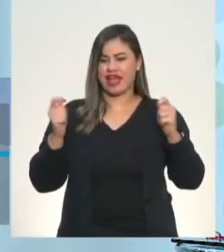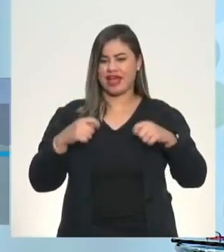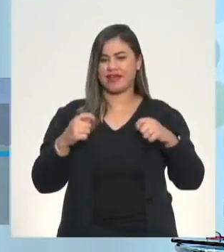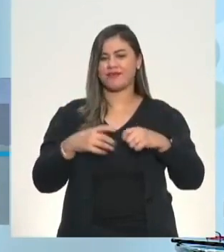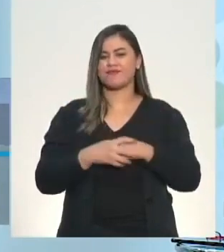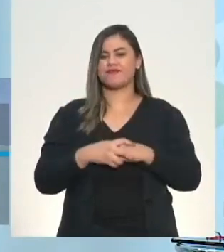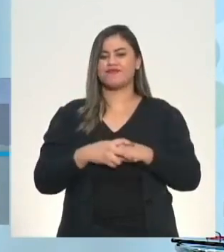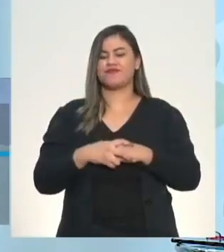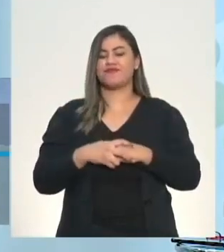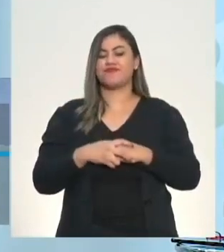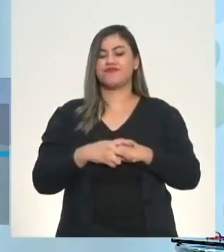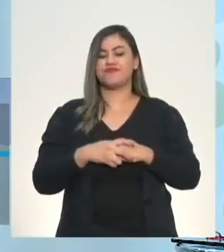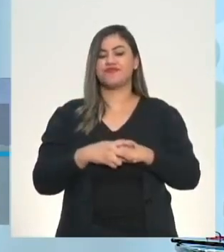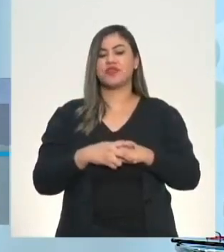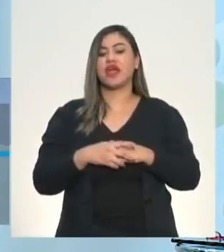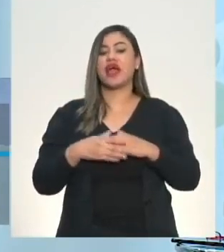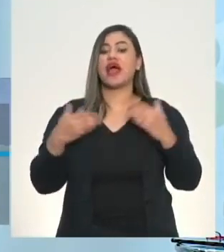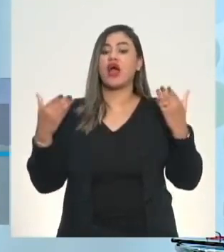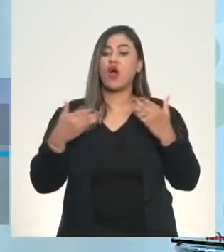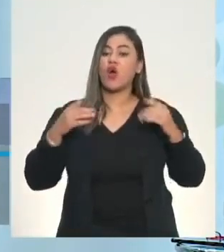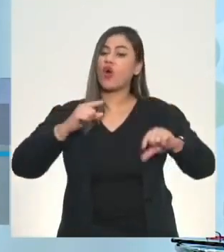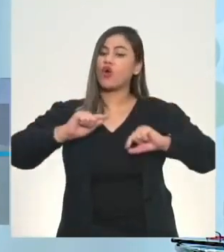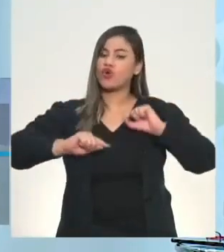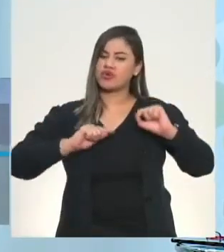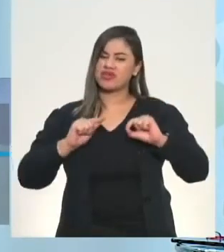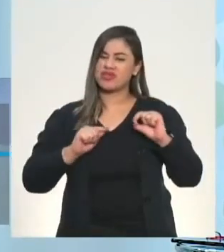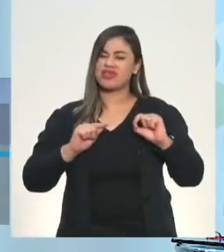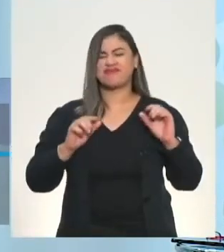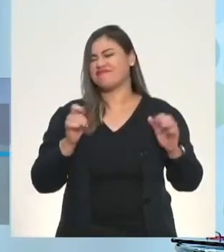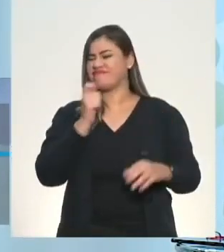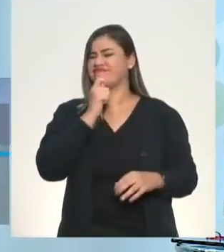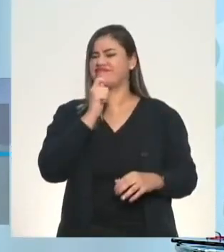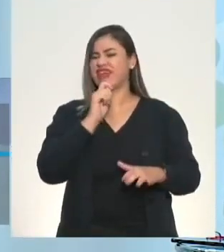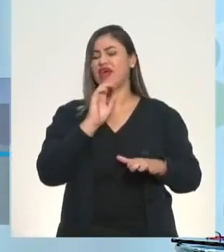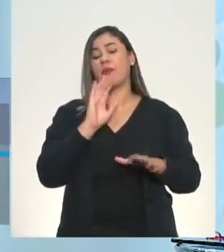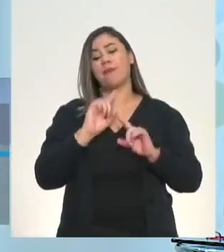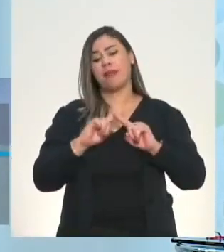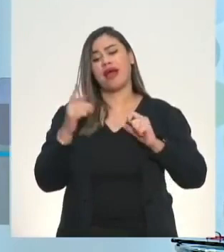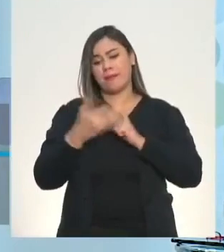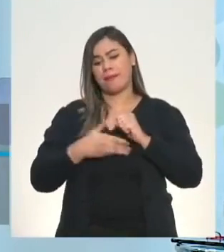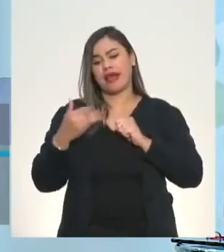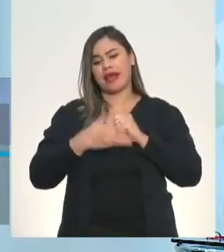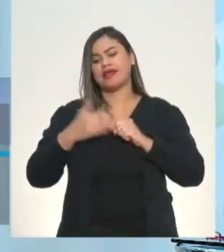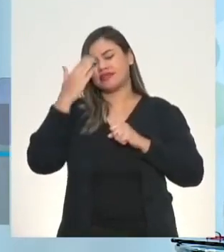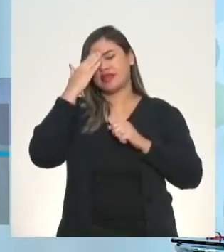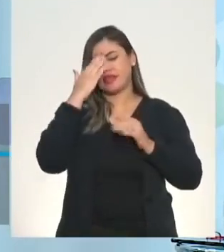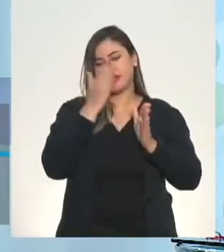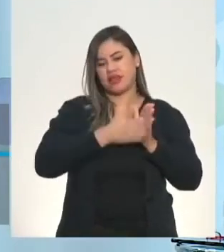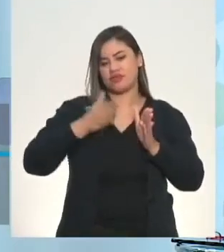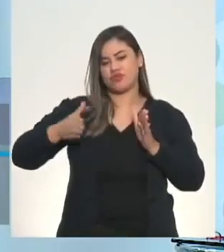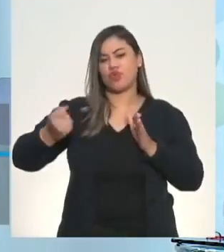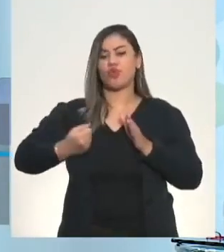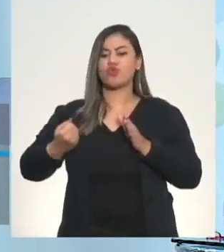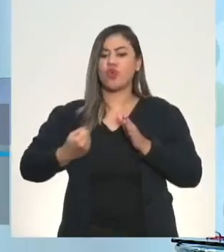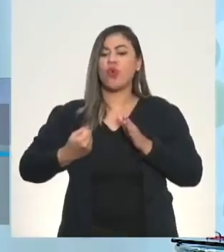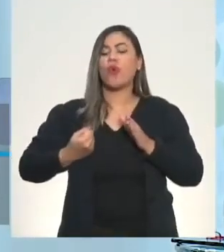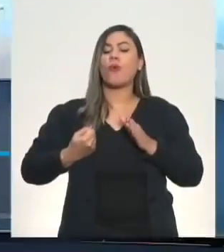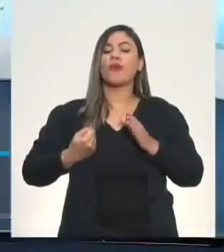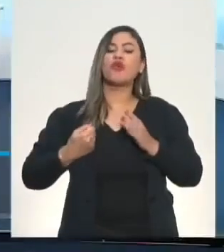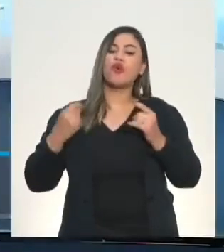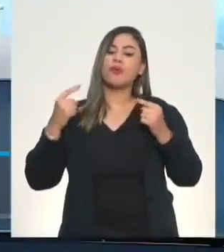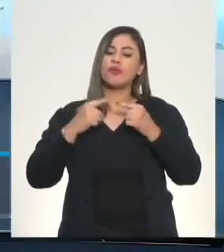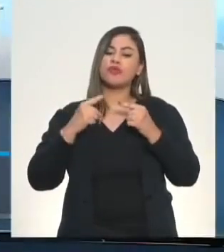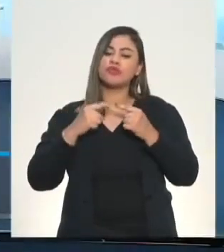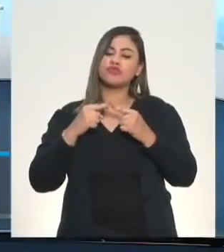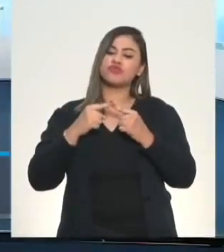noção de progressão aritmética. Nesse momento, ainda não, né? Mas acaba dando os fundamentos, né? Entender o posicionamento dos termos, o valor numérico de